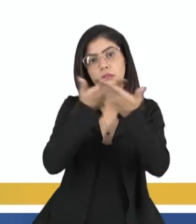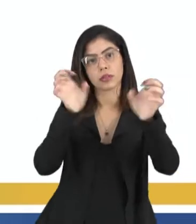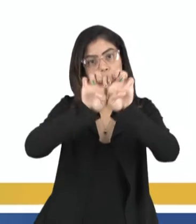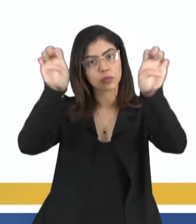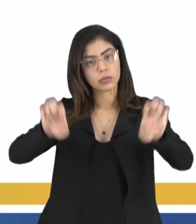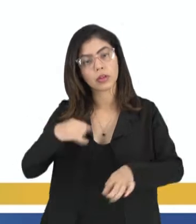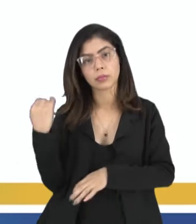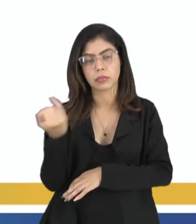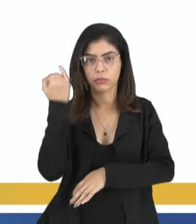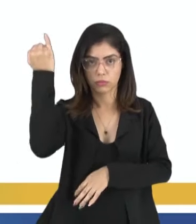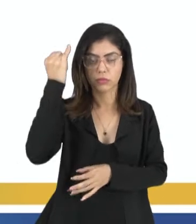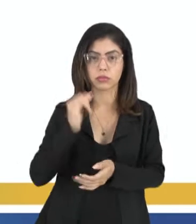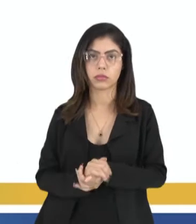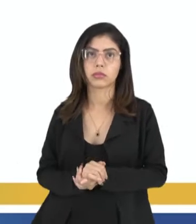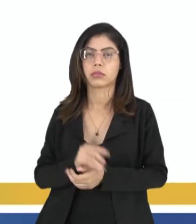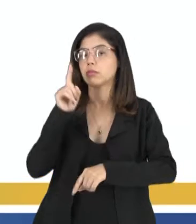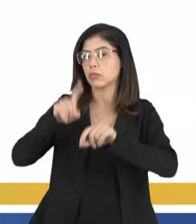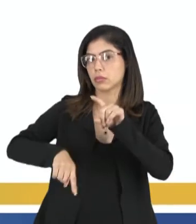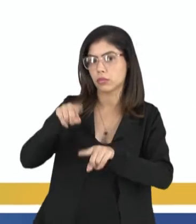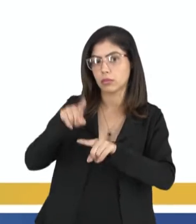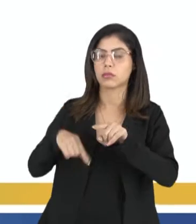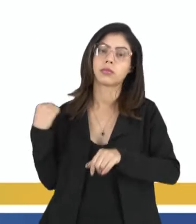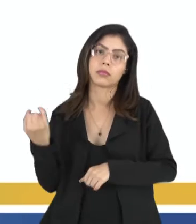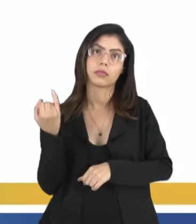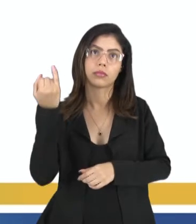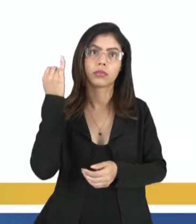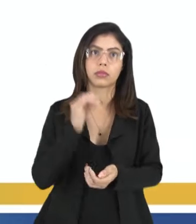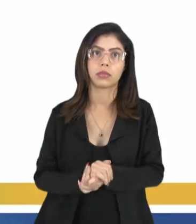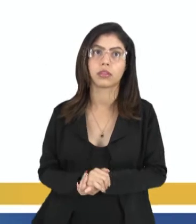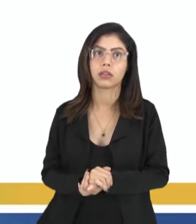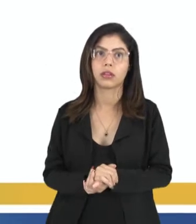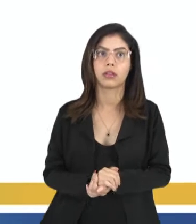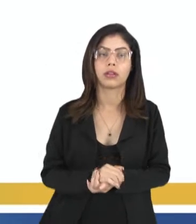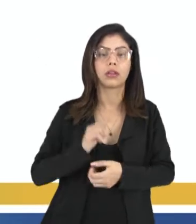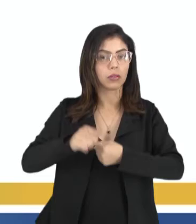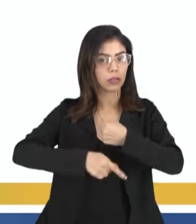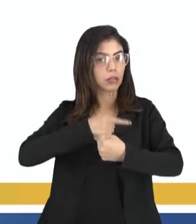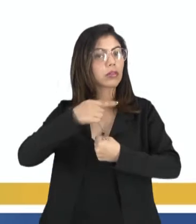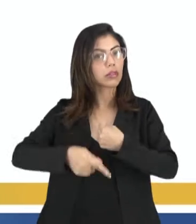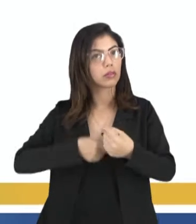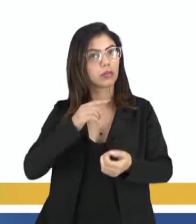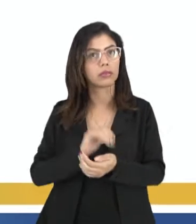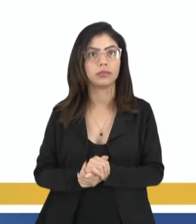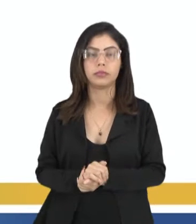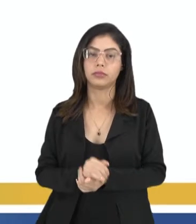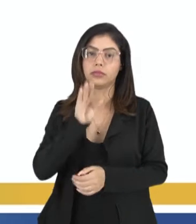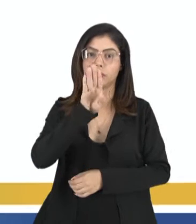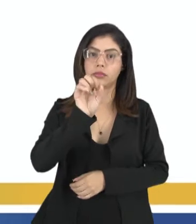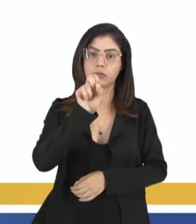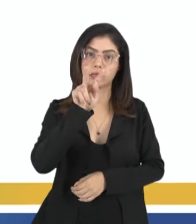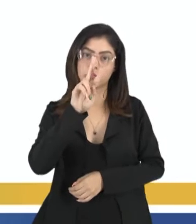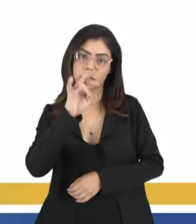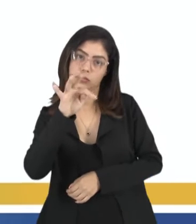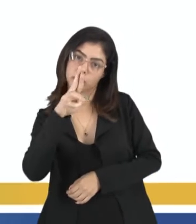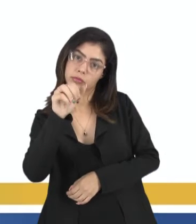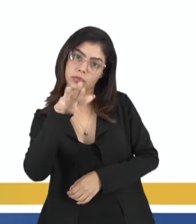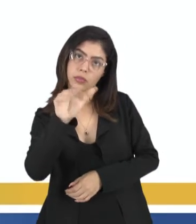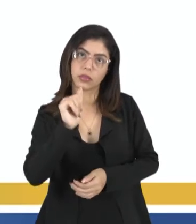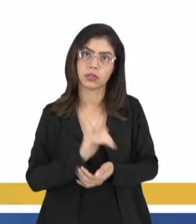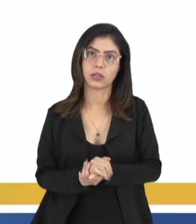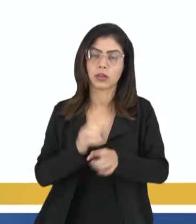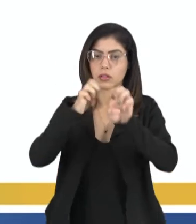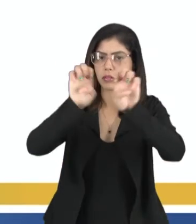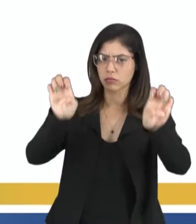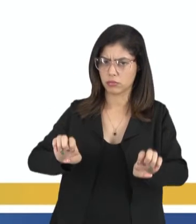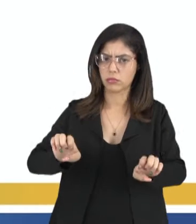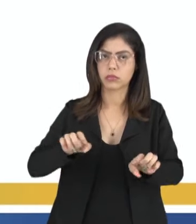estrutura fundamental da matéria. O átomo, suas partículas subatômicas e a sua estrutura,